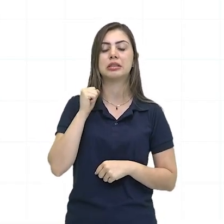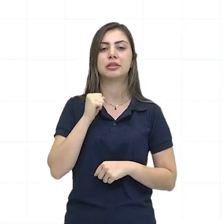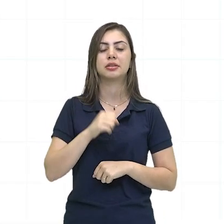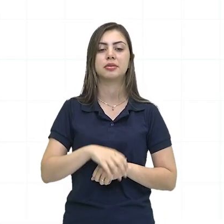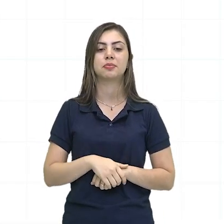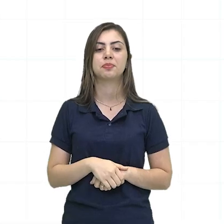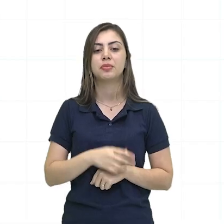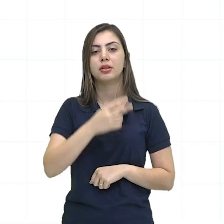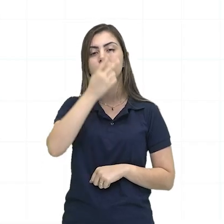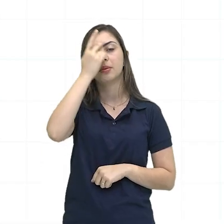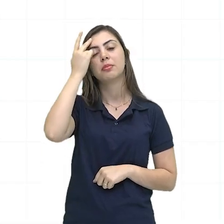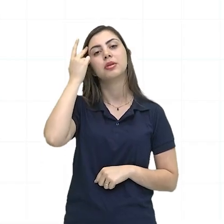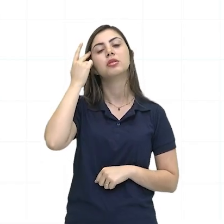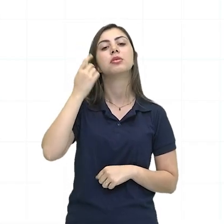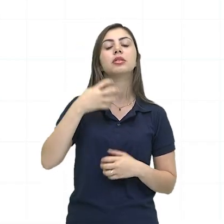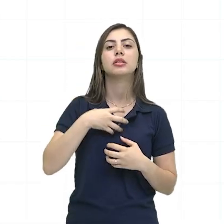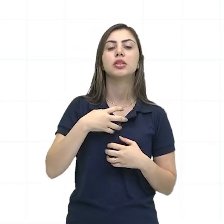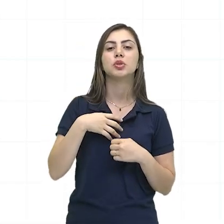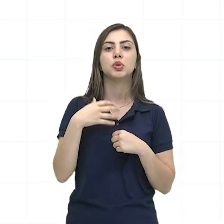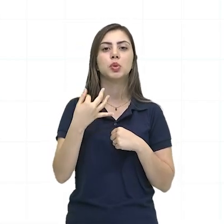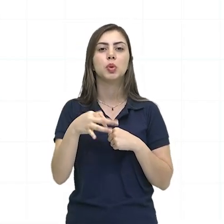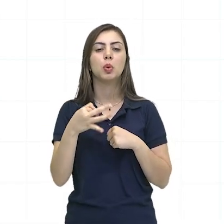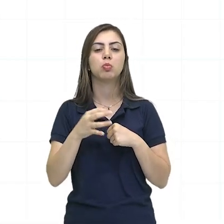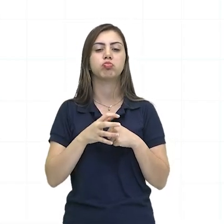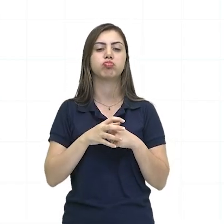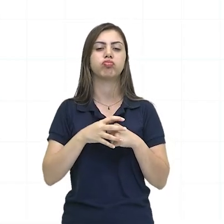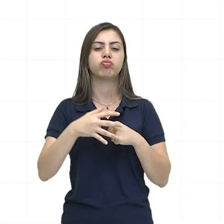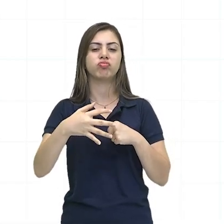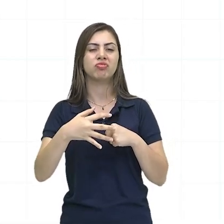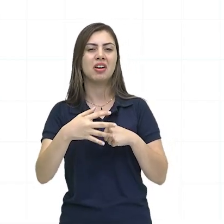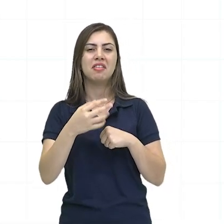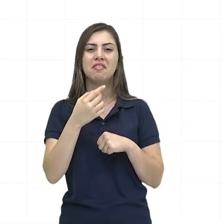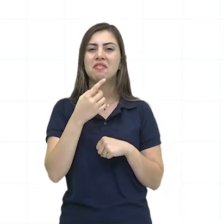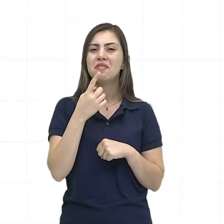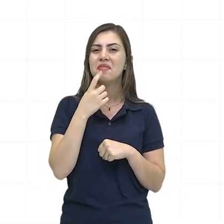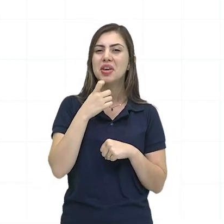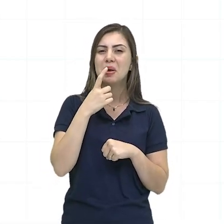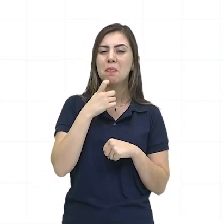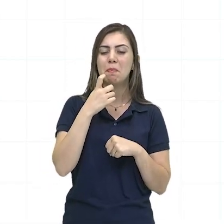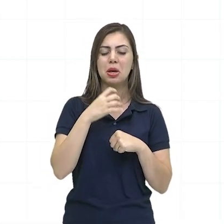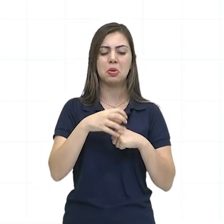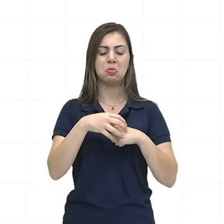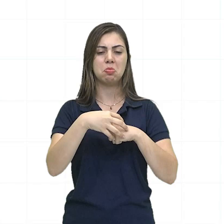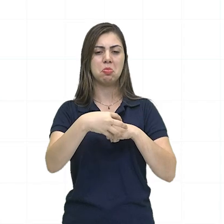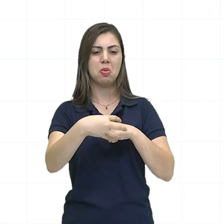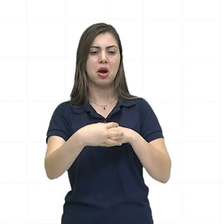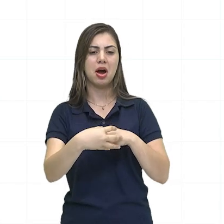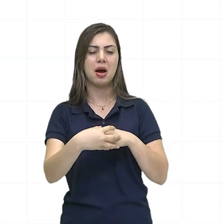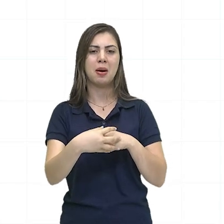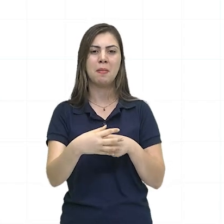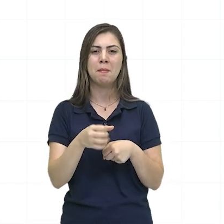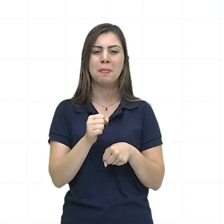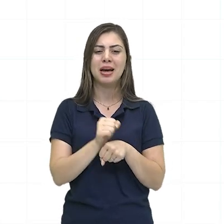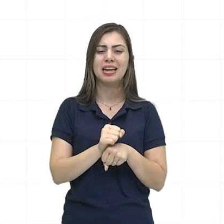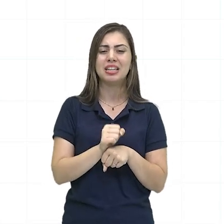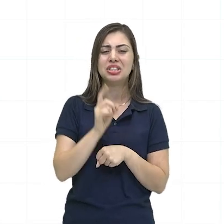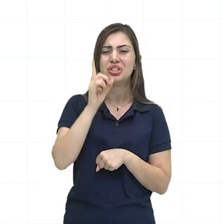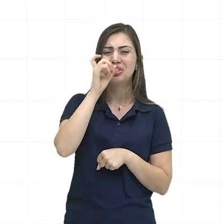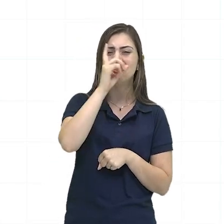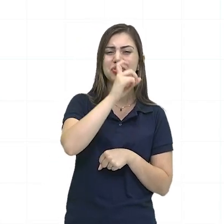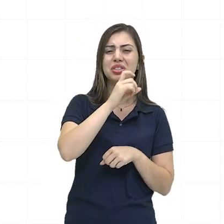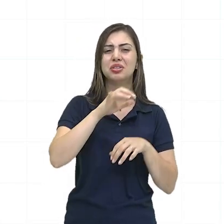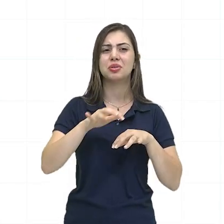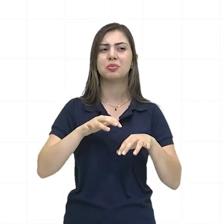quê? Dor, inchaço, vermelhidão, rigidez e dificuldade